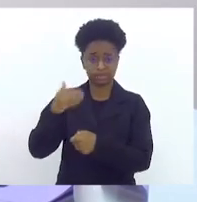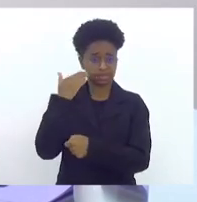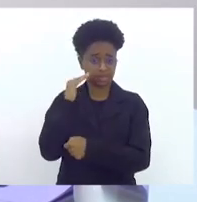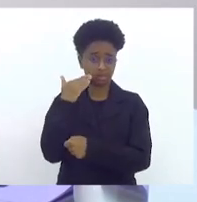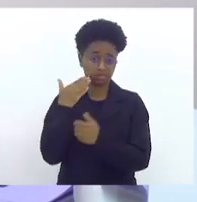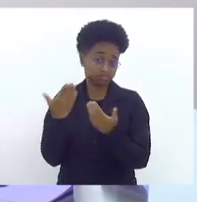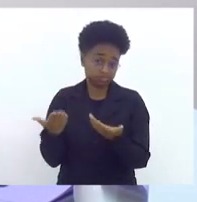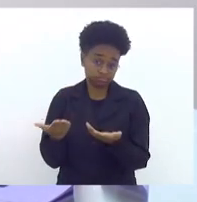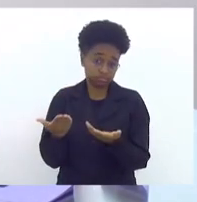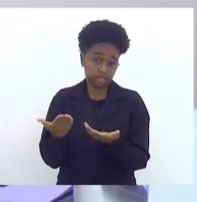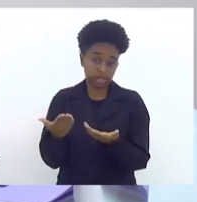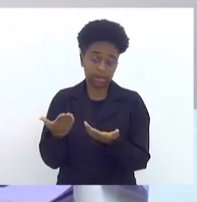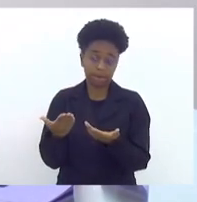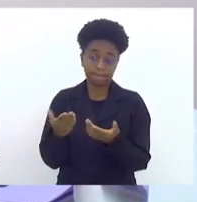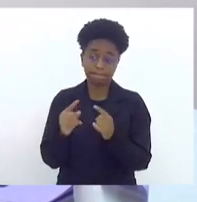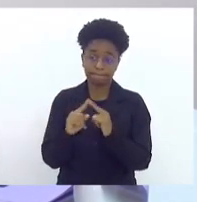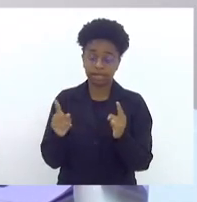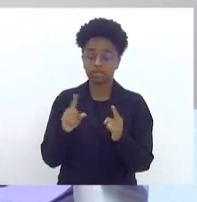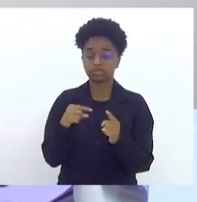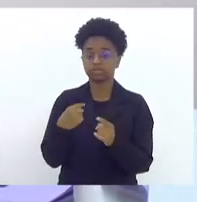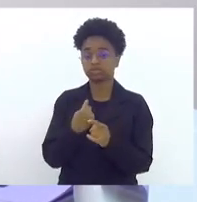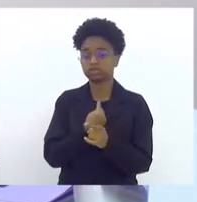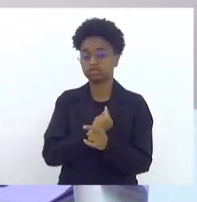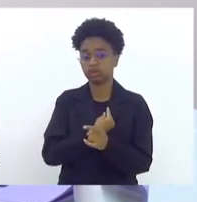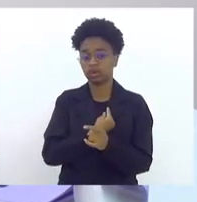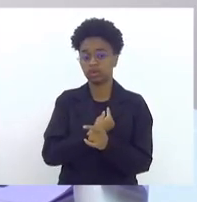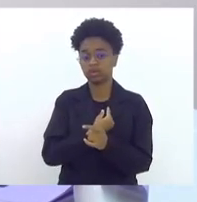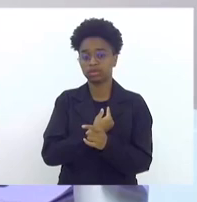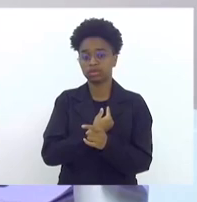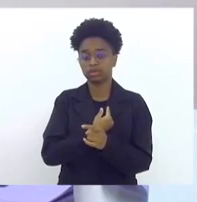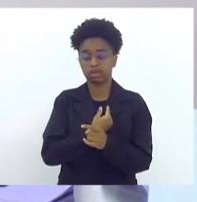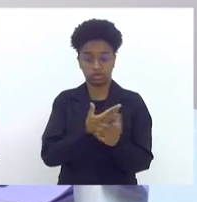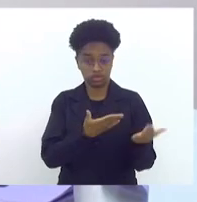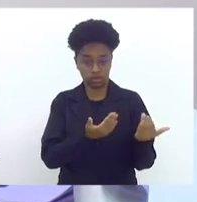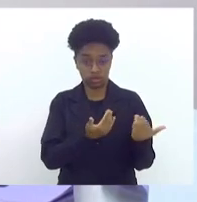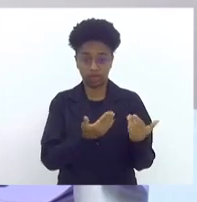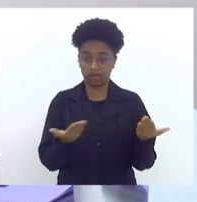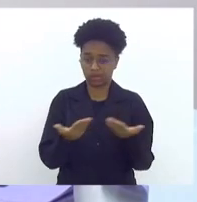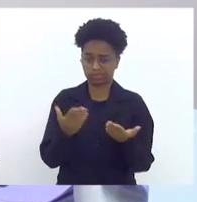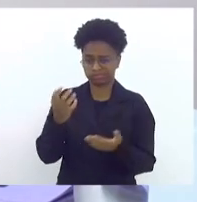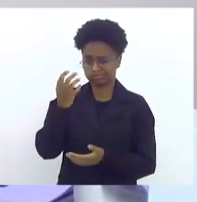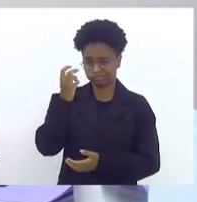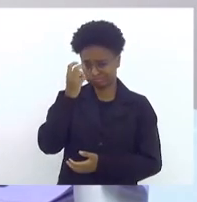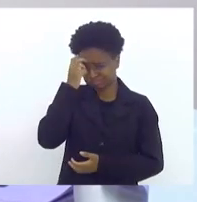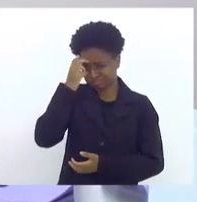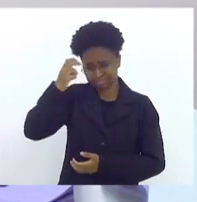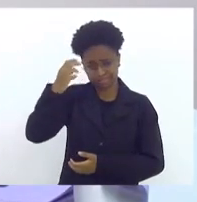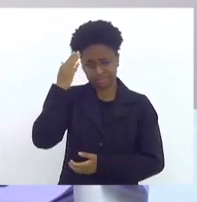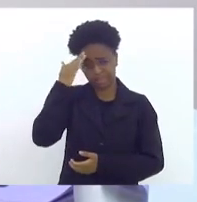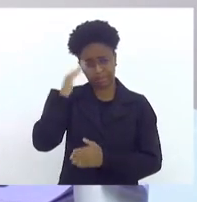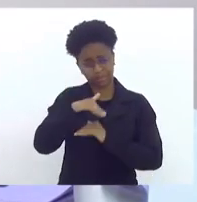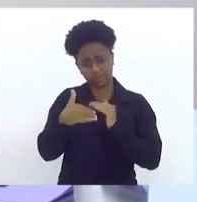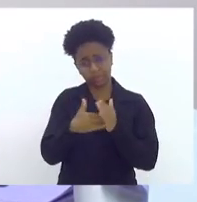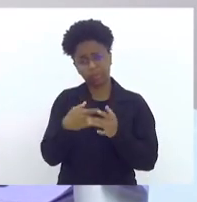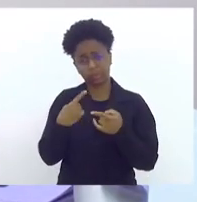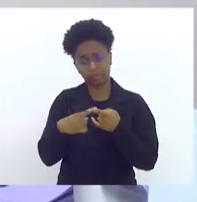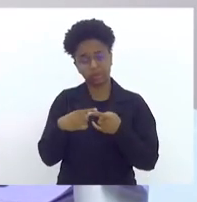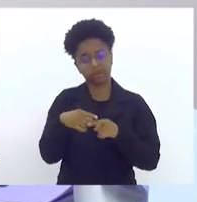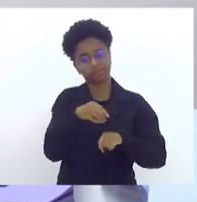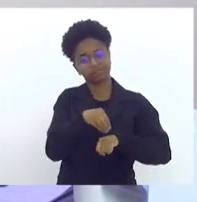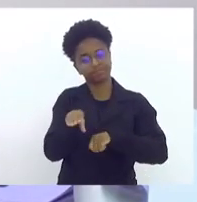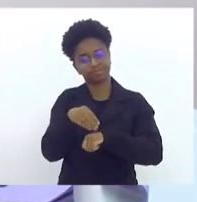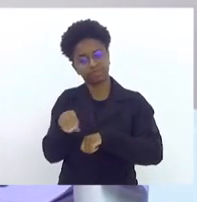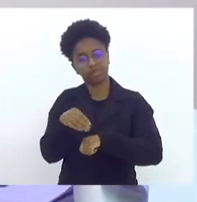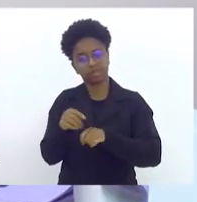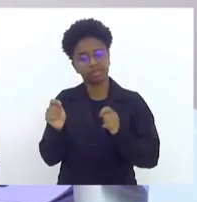tem jeito mas a juventude está chegando aí dá um show a gente eu gosto de estar com eles porque eles passam essa informação pra gente